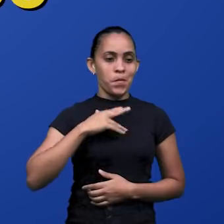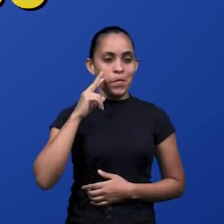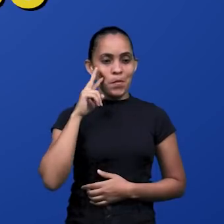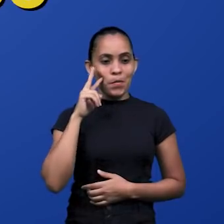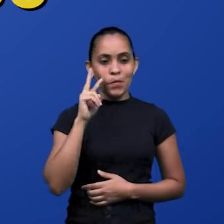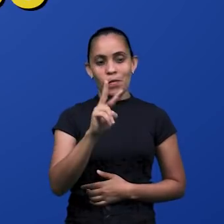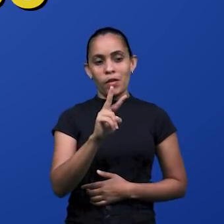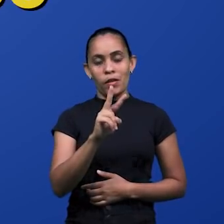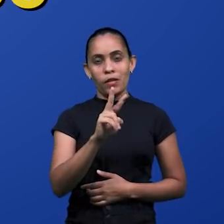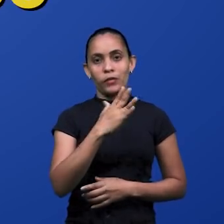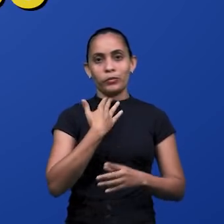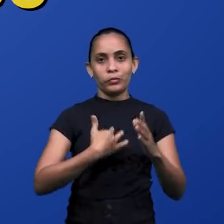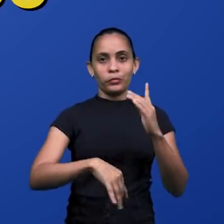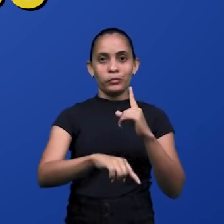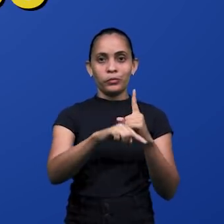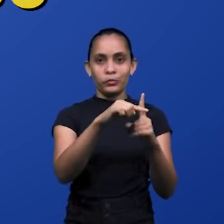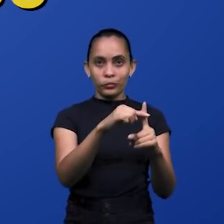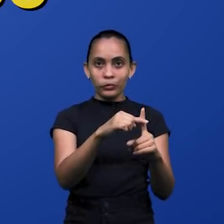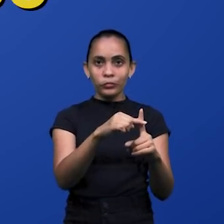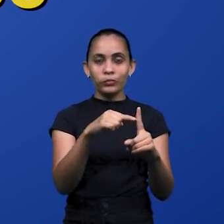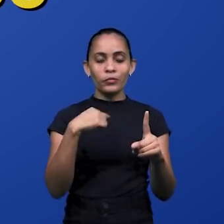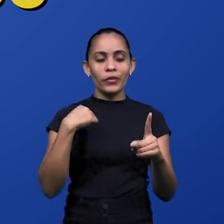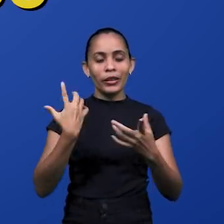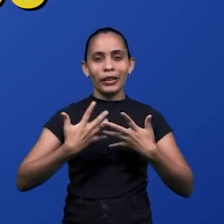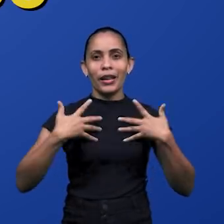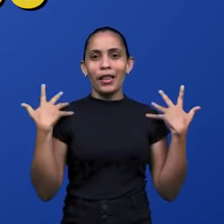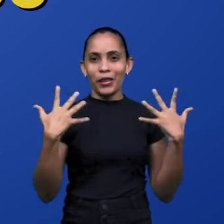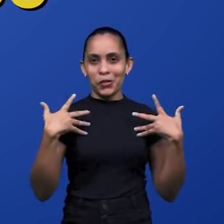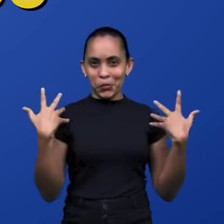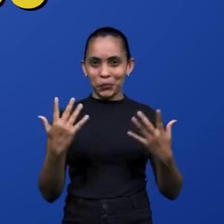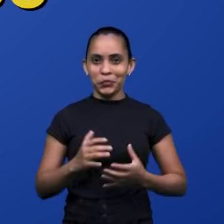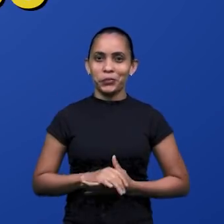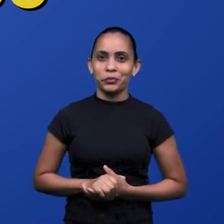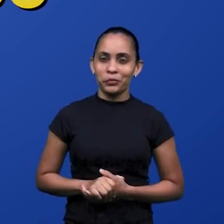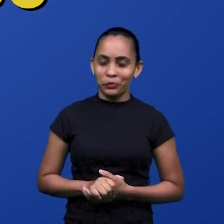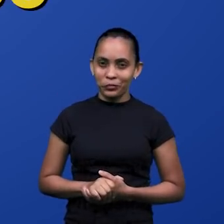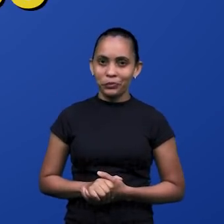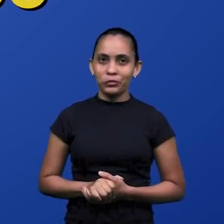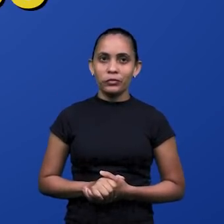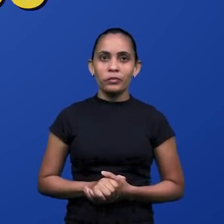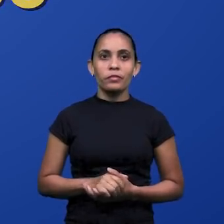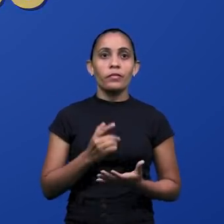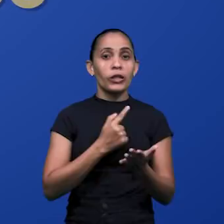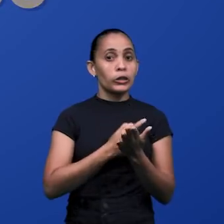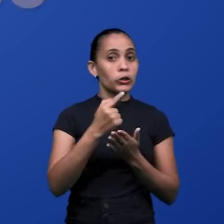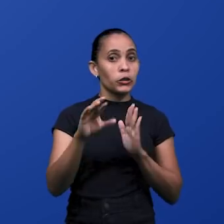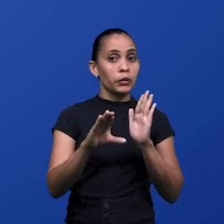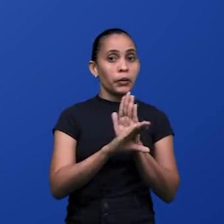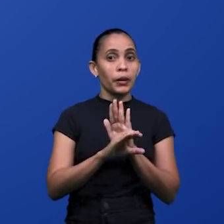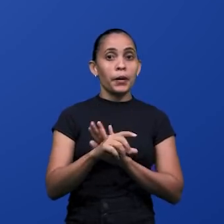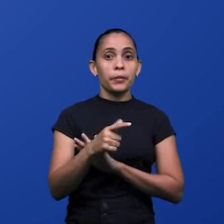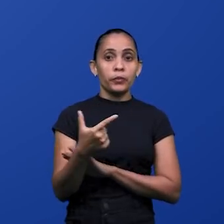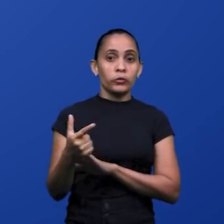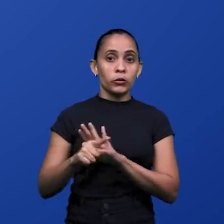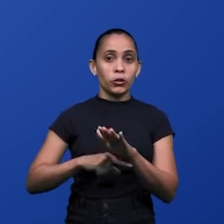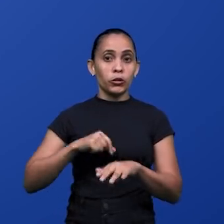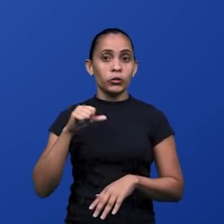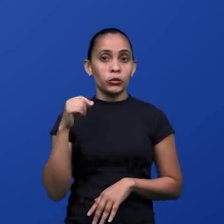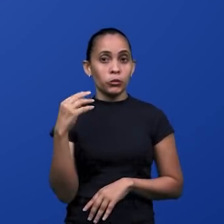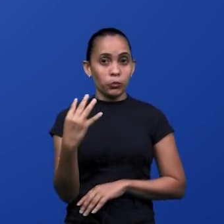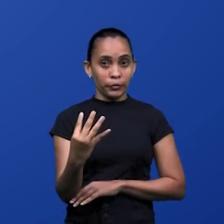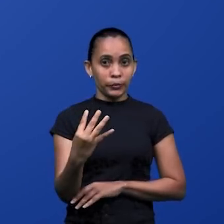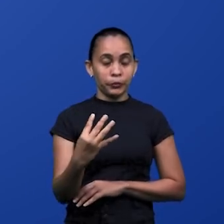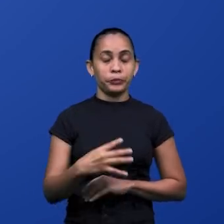meu dia, e viu-o e alegrou-se. Em Gênesis capítulo